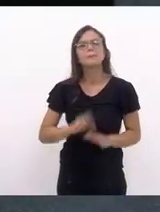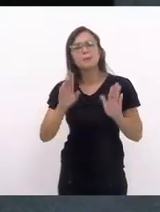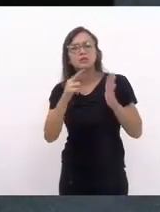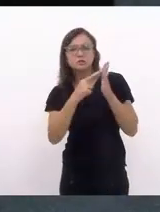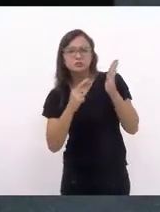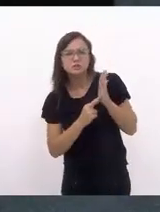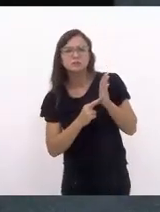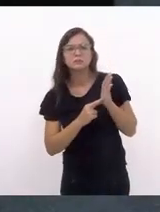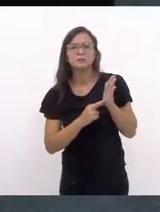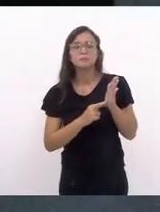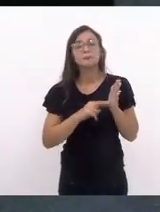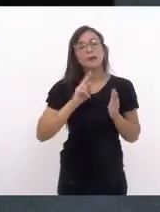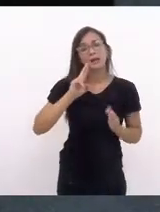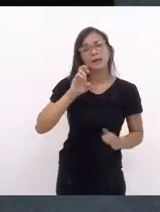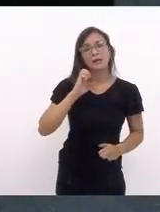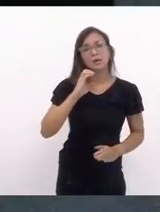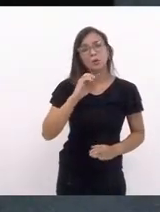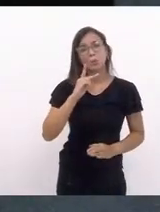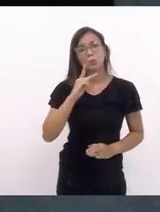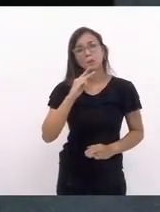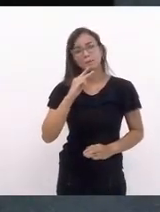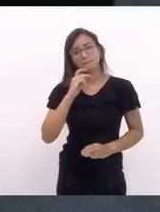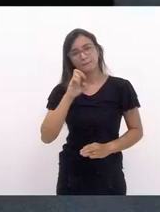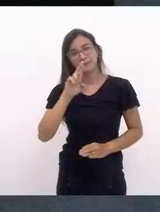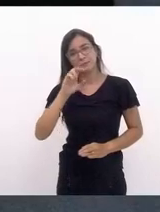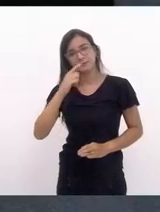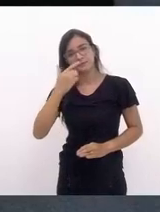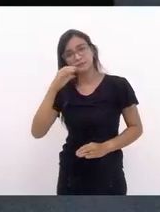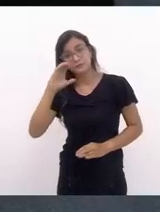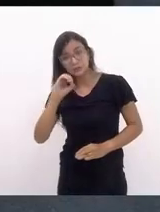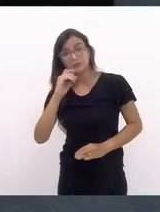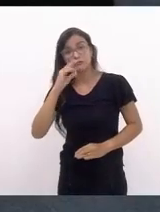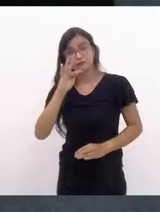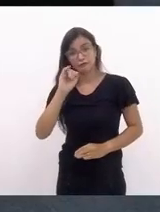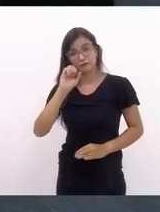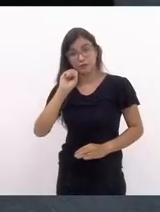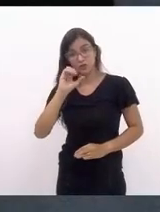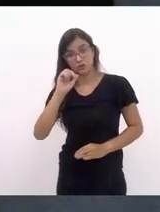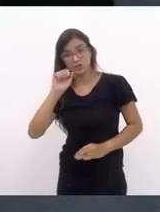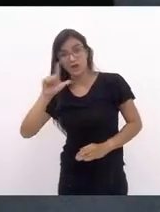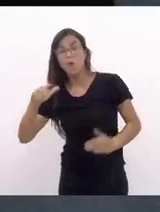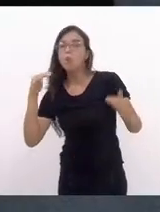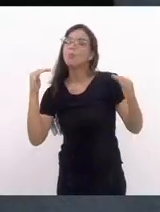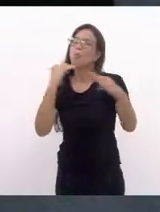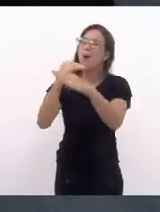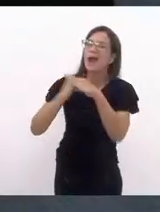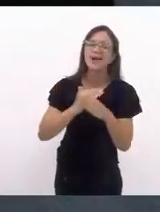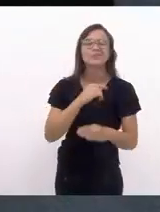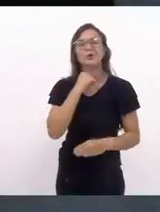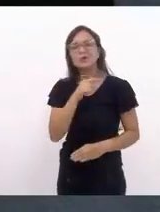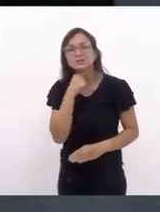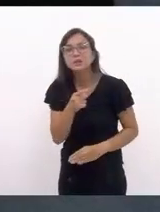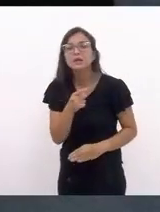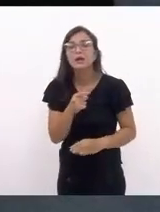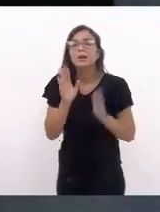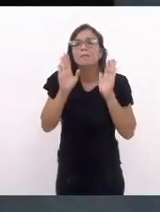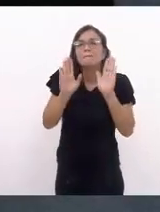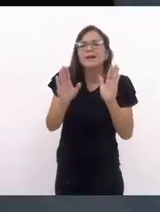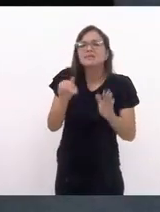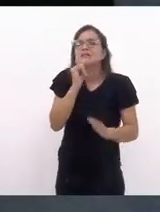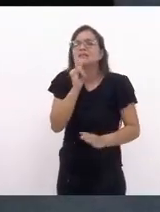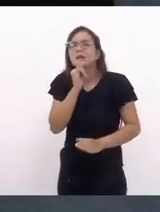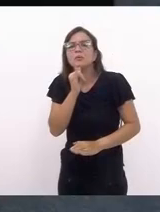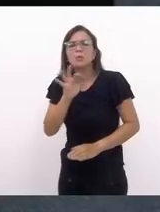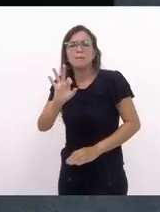dizer uma coisa para vocês também não existe para mim Polícia Militar tanto